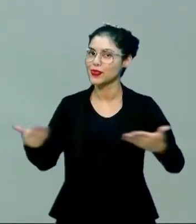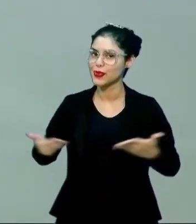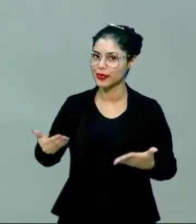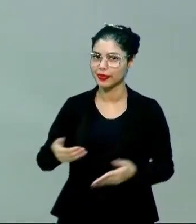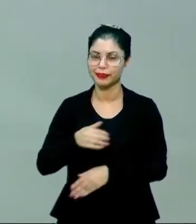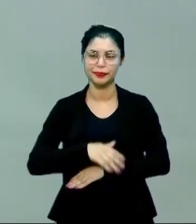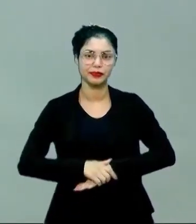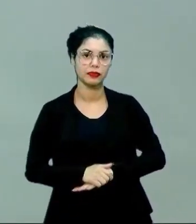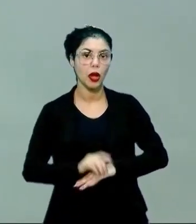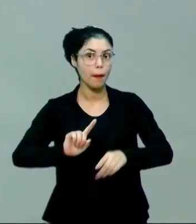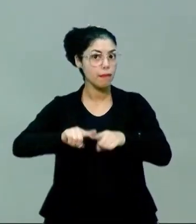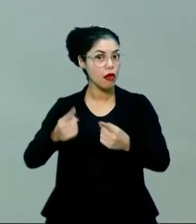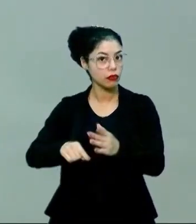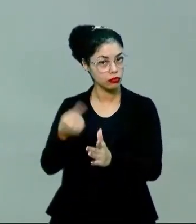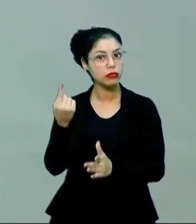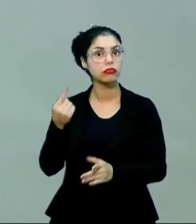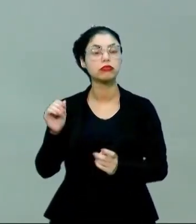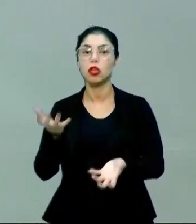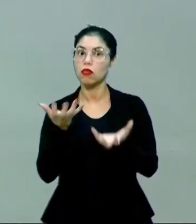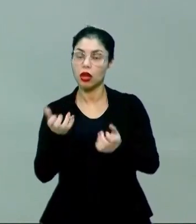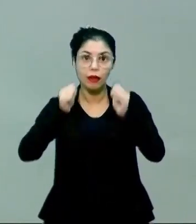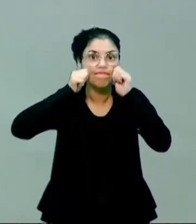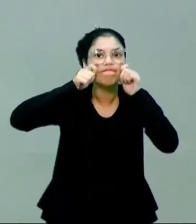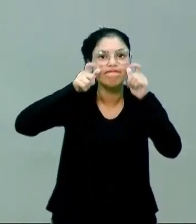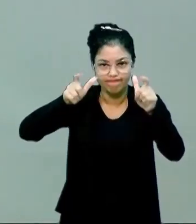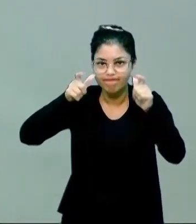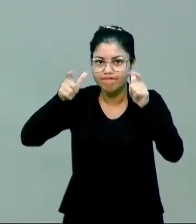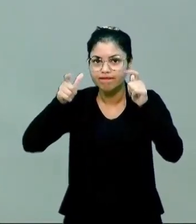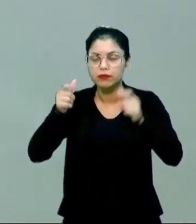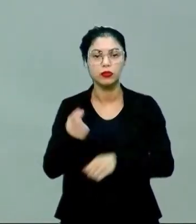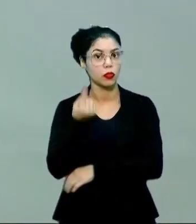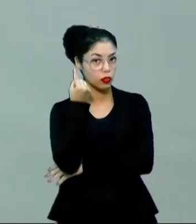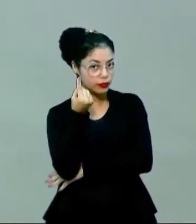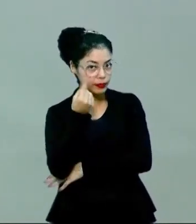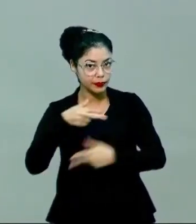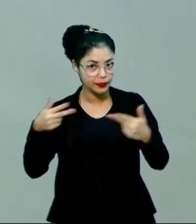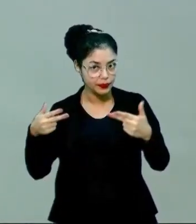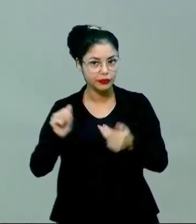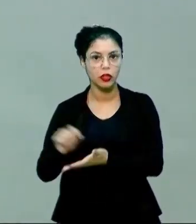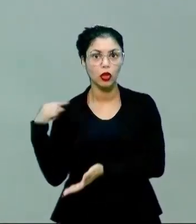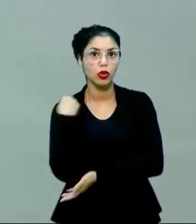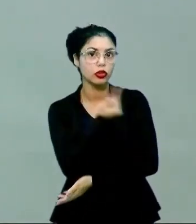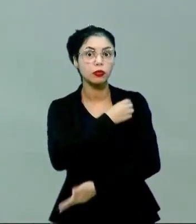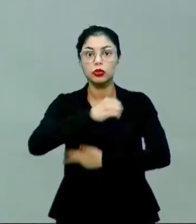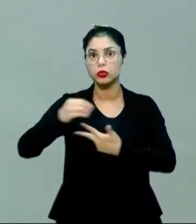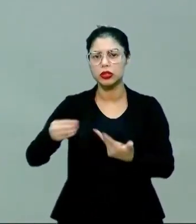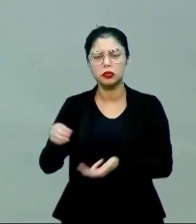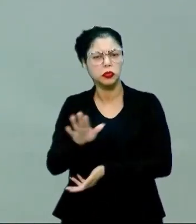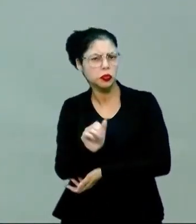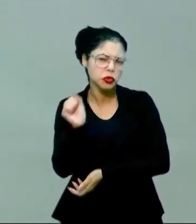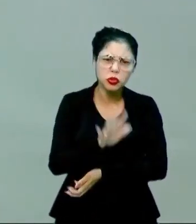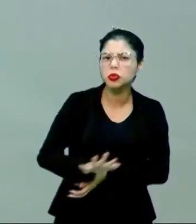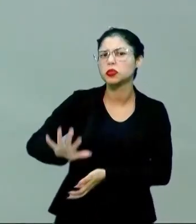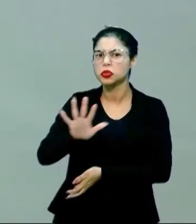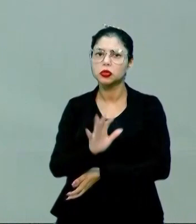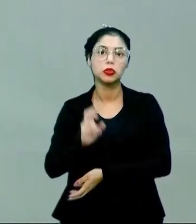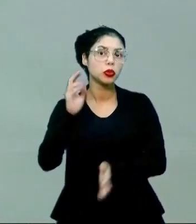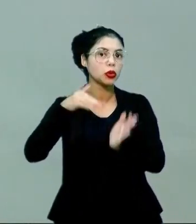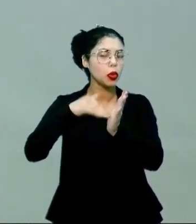hoje. Mas primeiro, eu queria te chamar a atenção para uma coisa. Nós temos no Enem geralmente de 5 a